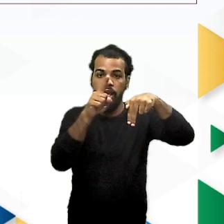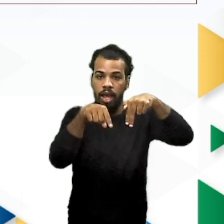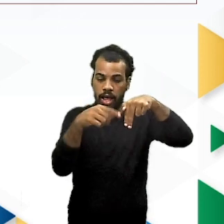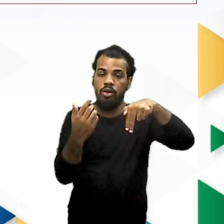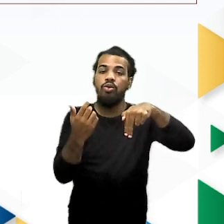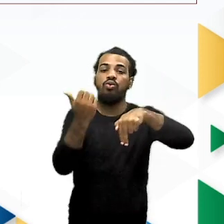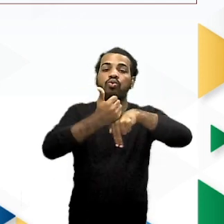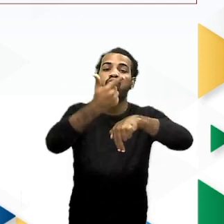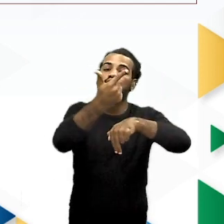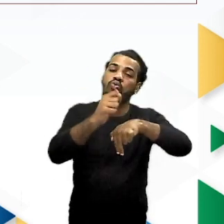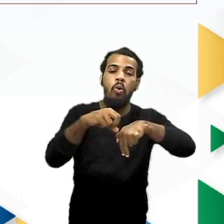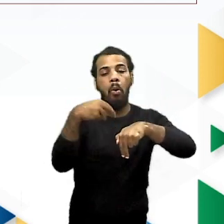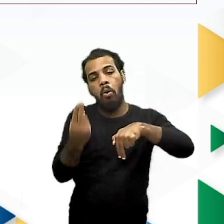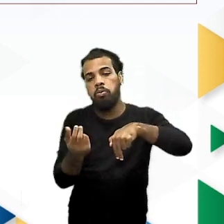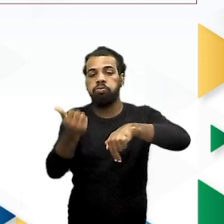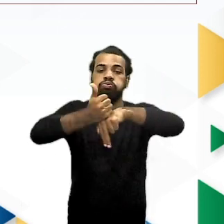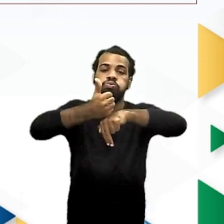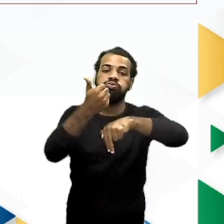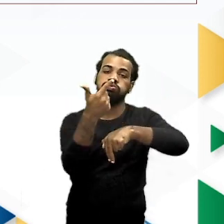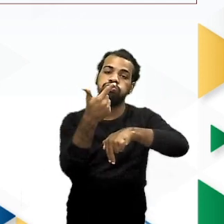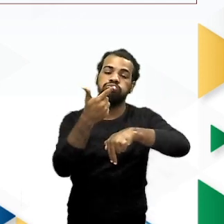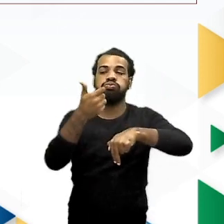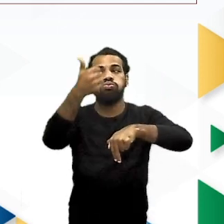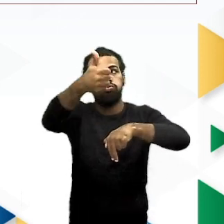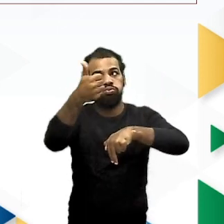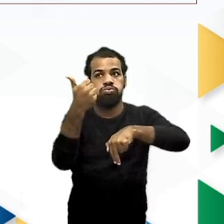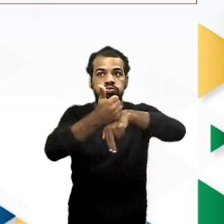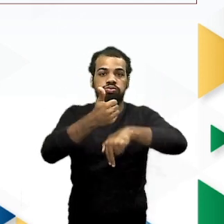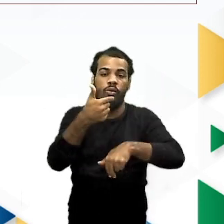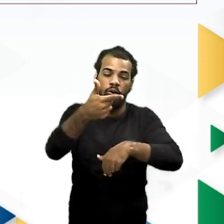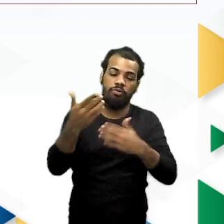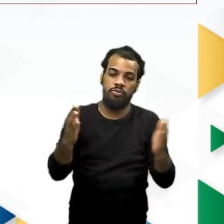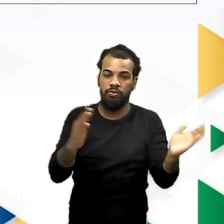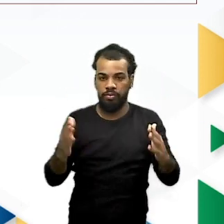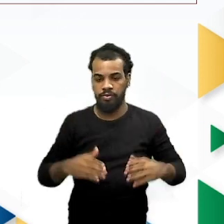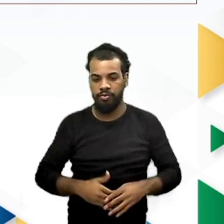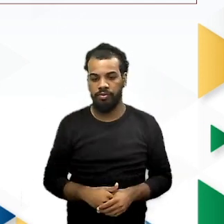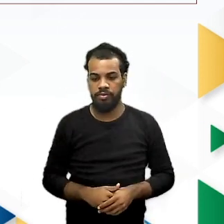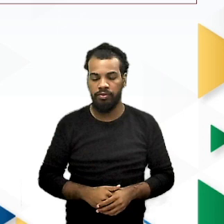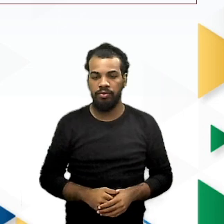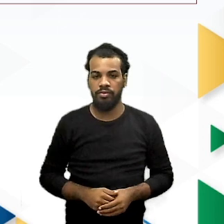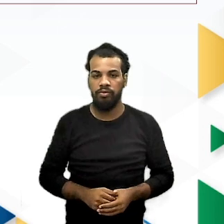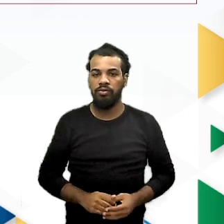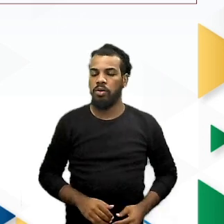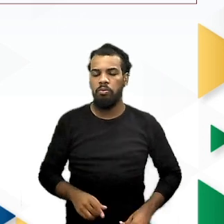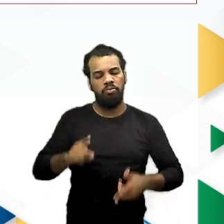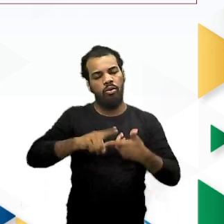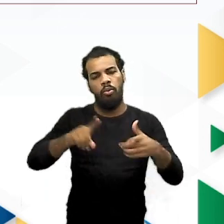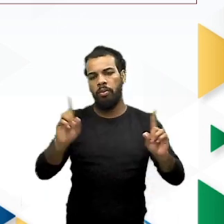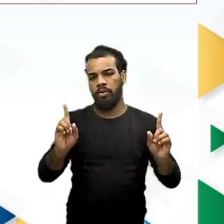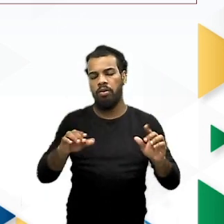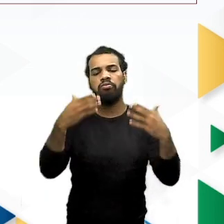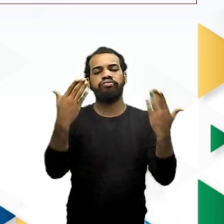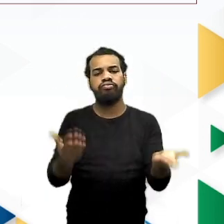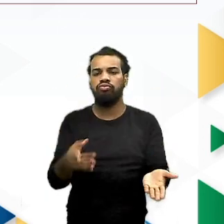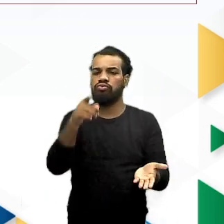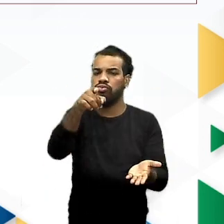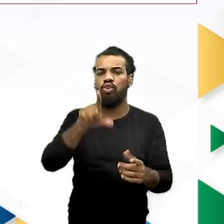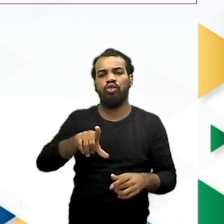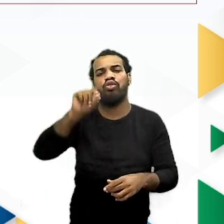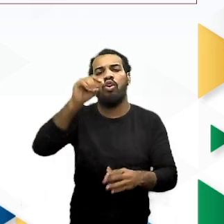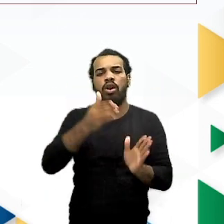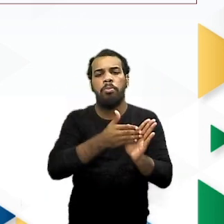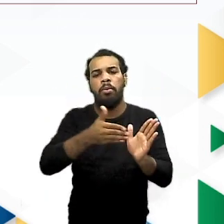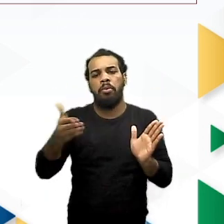2. Eu poderia colocar quando n vale 0, quando n vale 1, quando n vale 2. Tem problema não, você escolhe a ordem, tá? Quando n